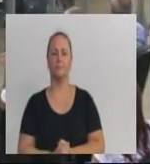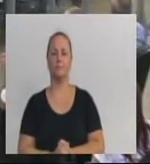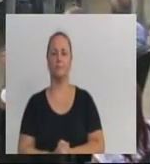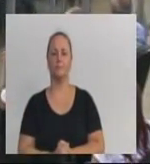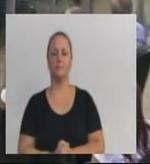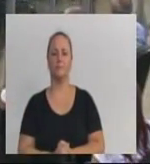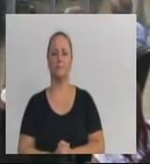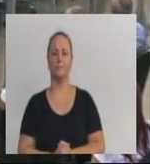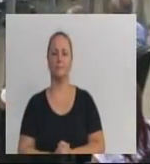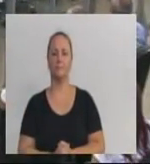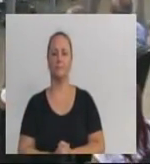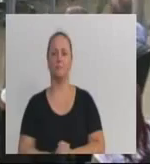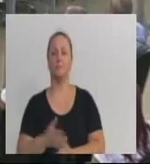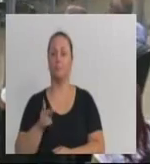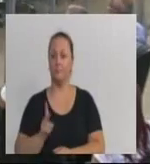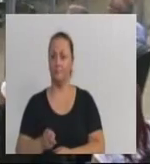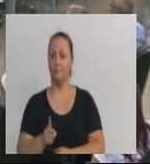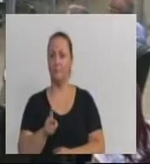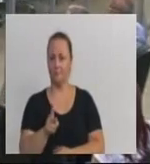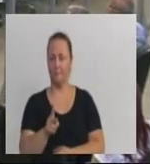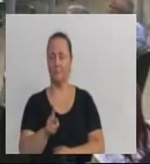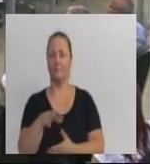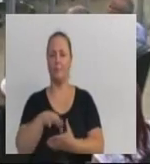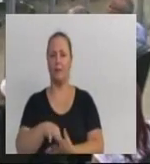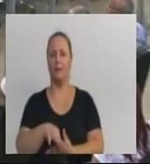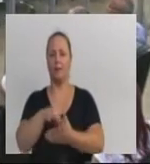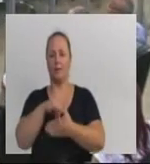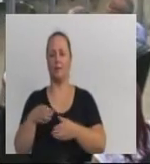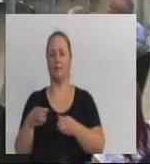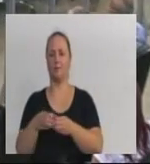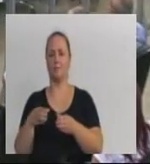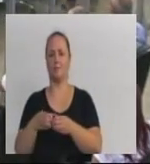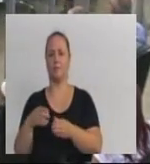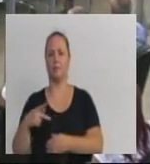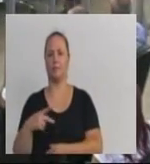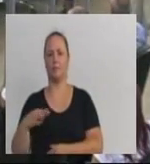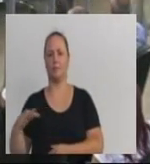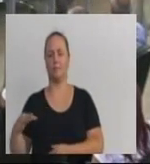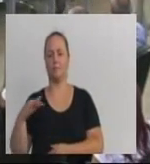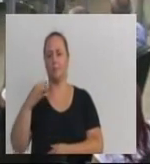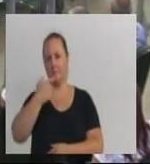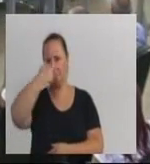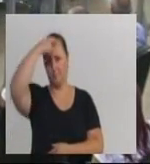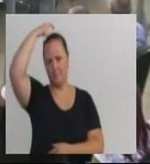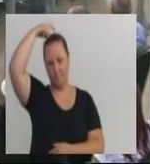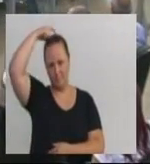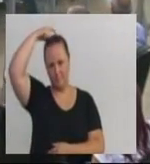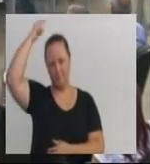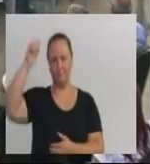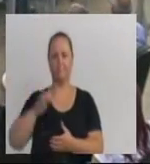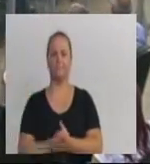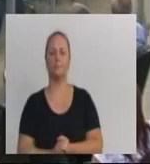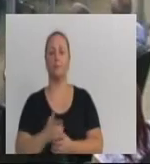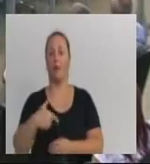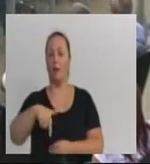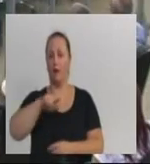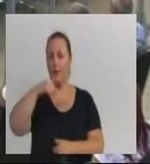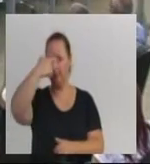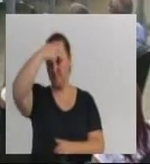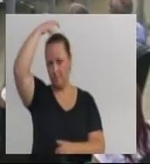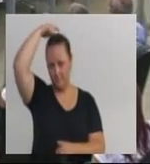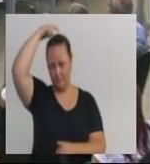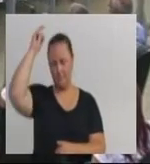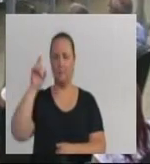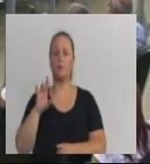Na sequência, ouvimos o líder da bancada do PT, vereador Adriano Pereira. Antes da fala do vereador Adriano, quero saudar